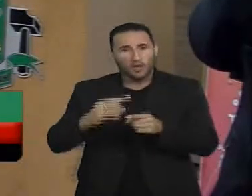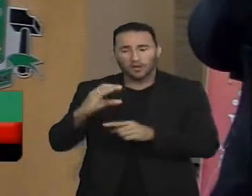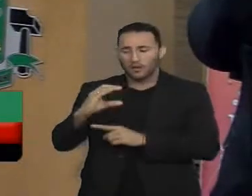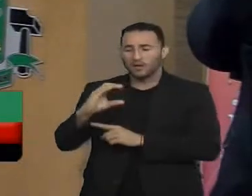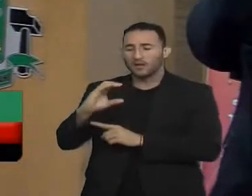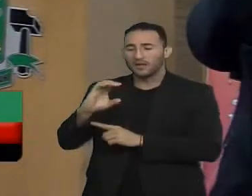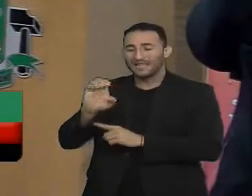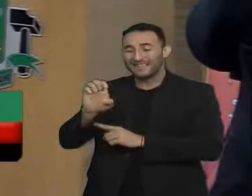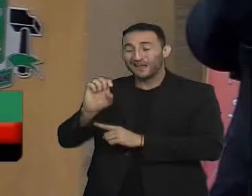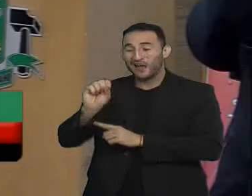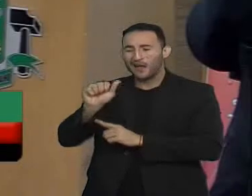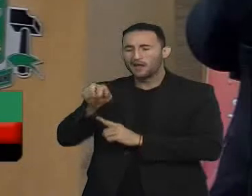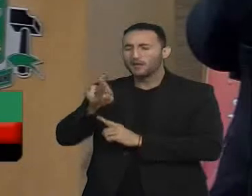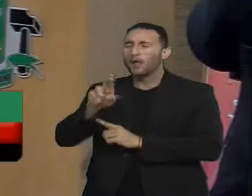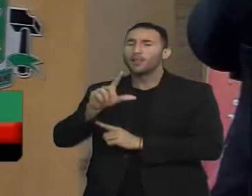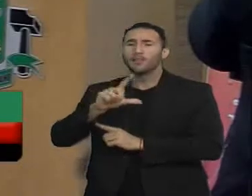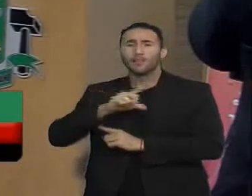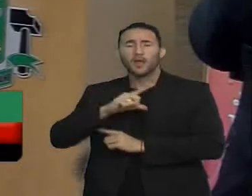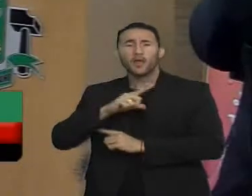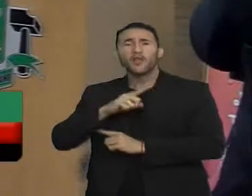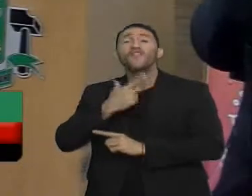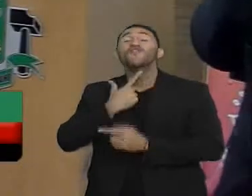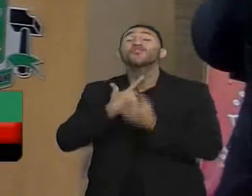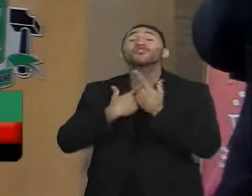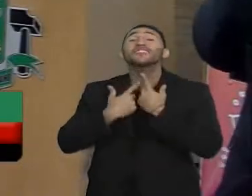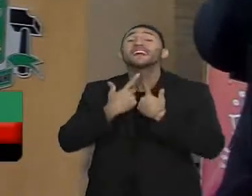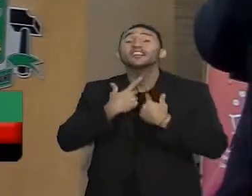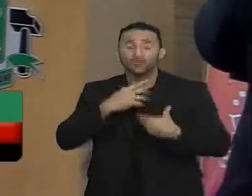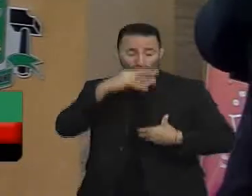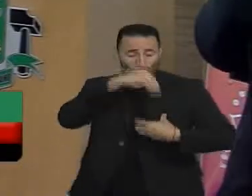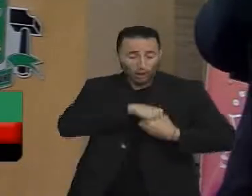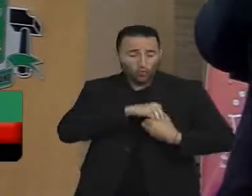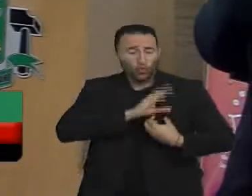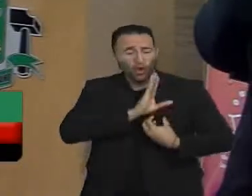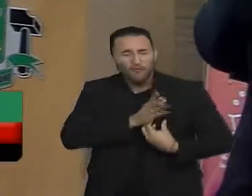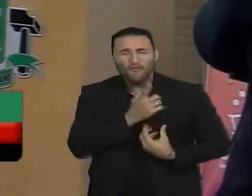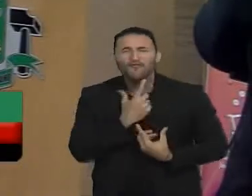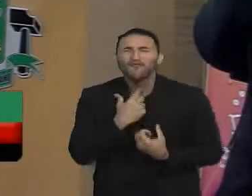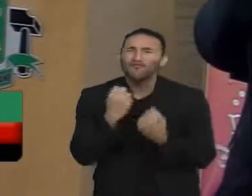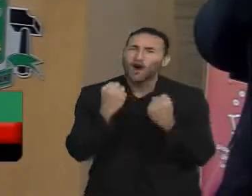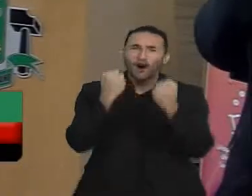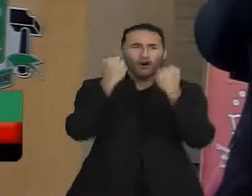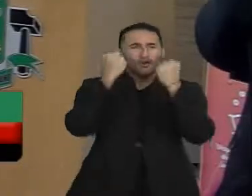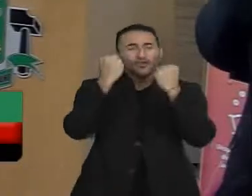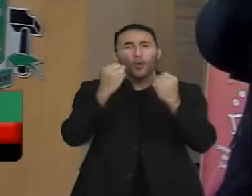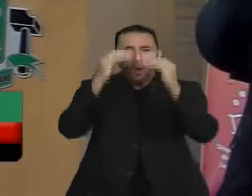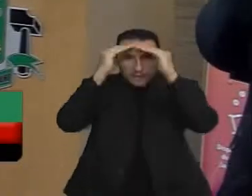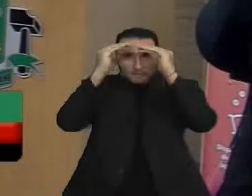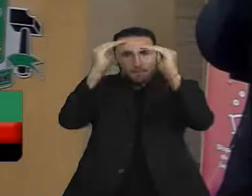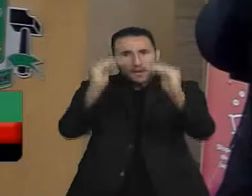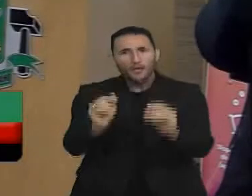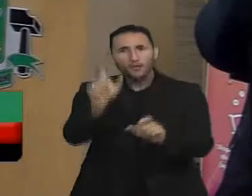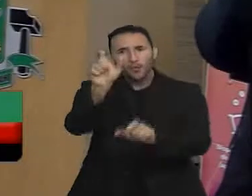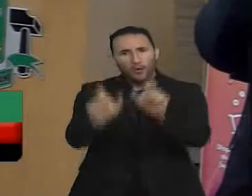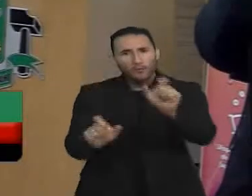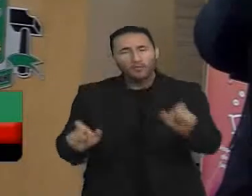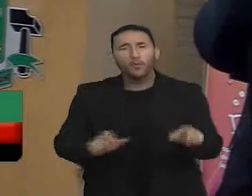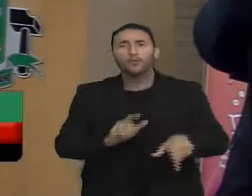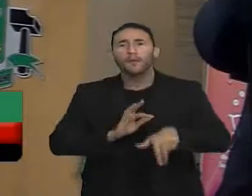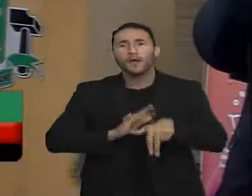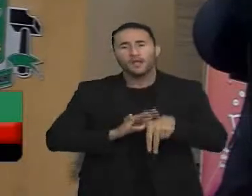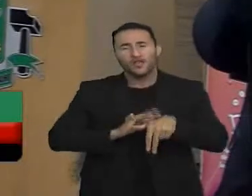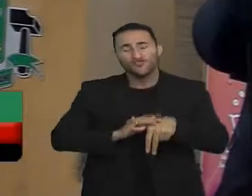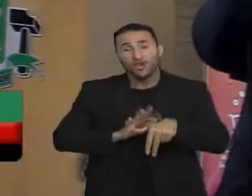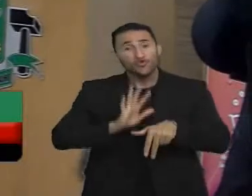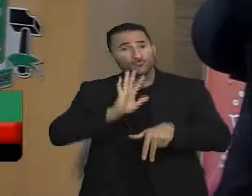uma determinação muito forte no que ele faz. O respeito que ele tem com os pacientes. Aqui